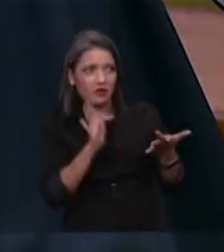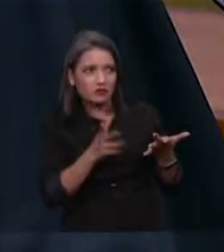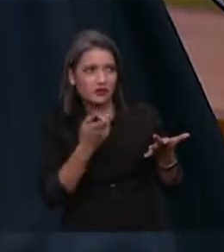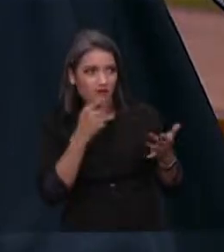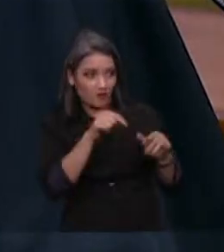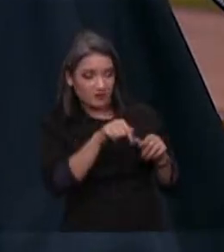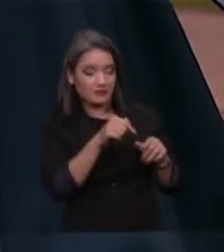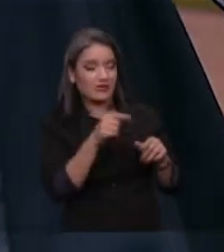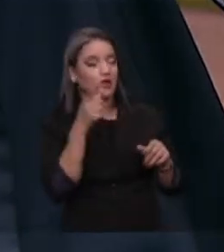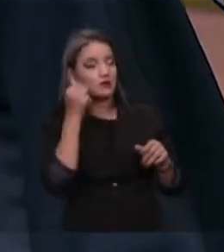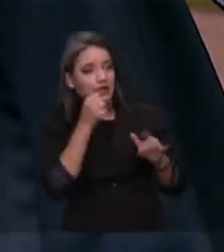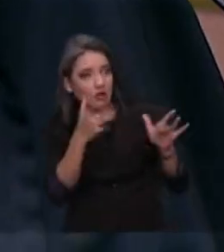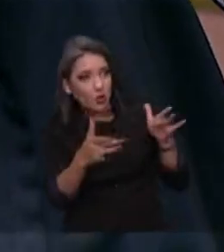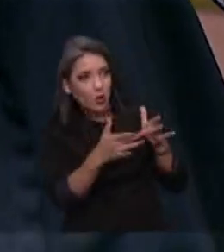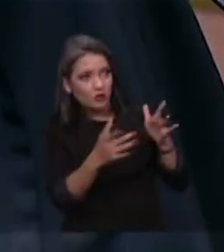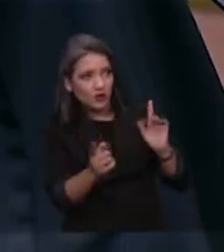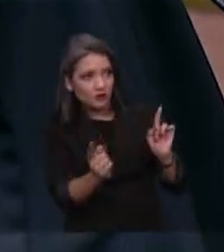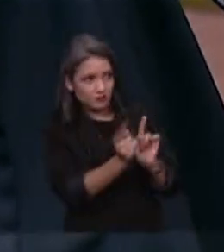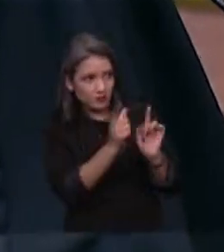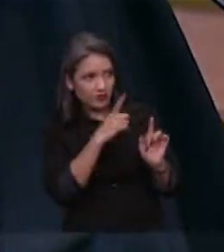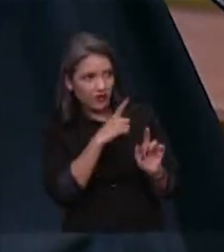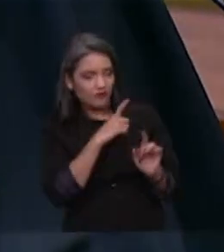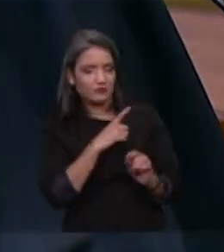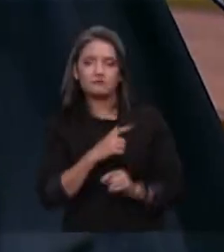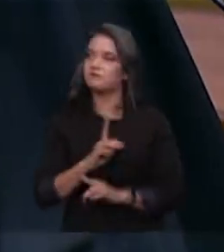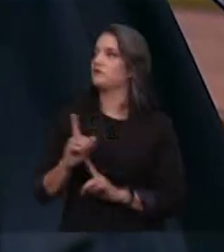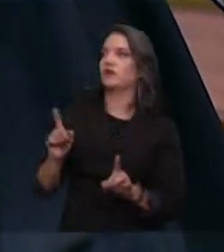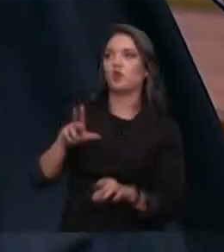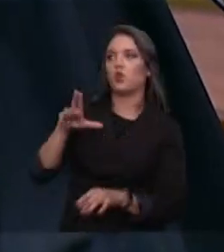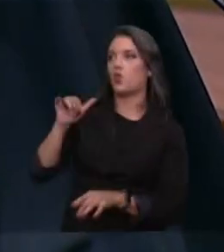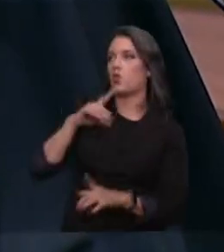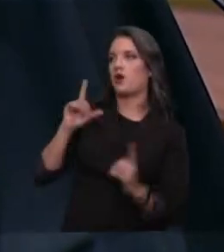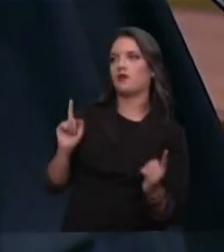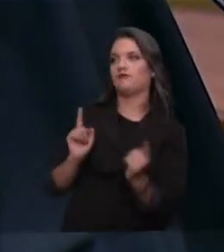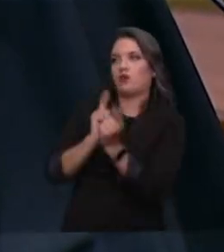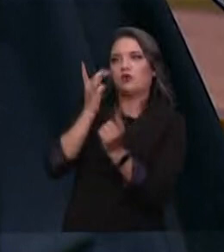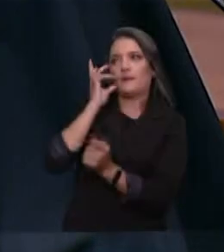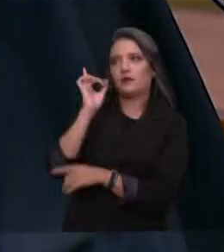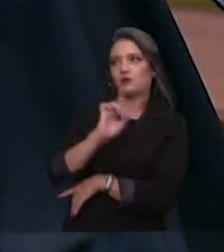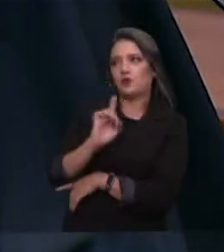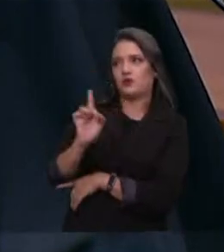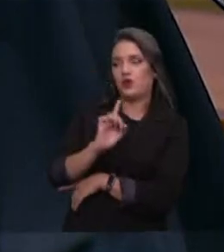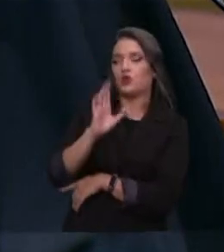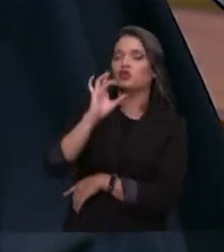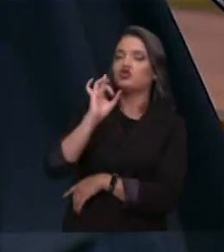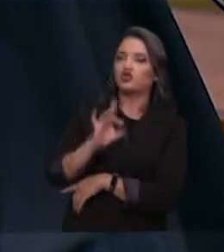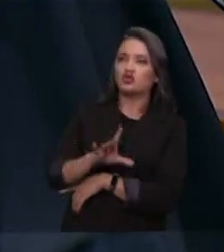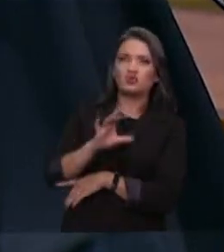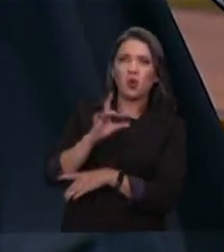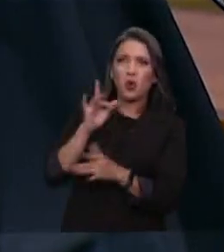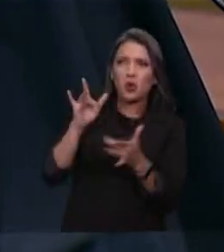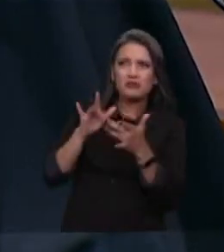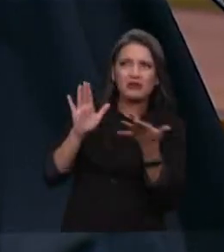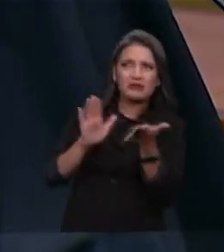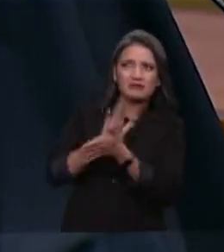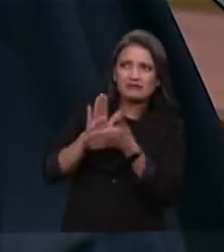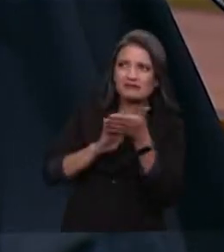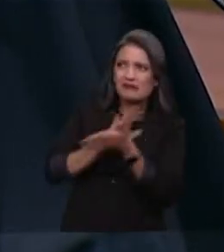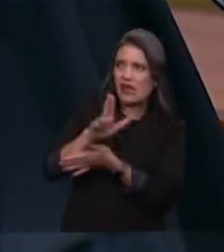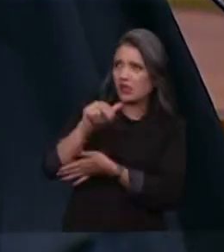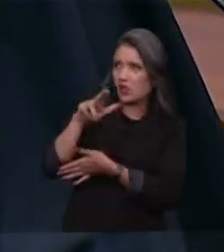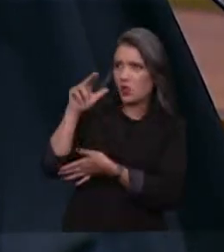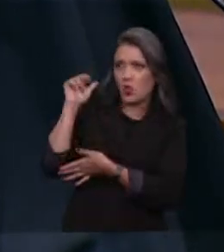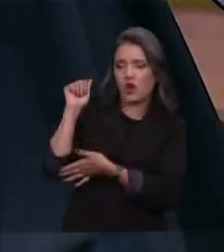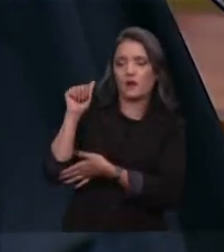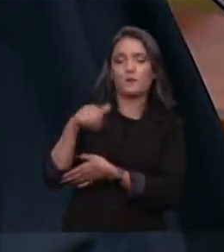o senhor teve contato com o senador? Paulo Roberto, nunca tive com ele. O contato com ele foi nenhum. Nunca tive contato com